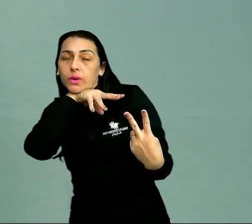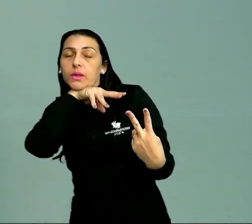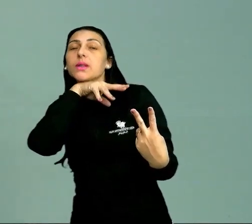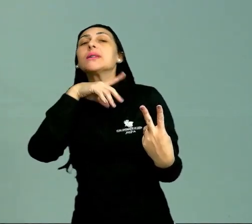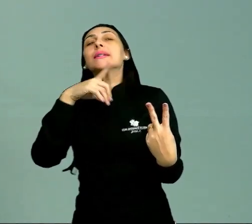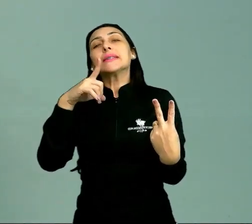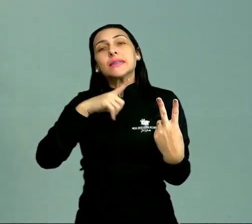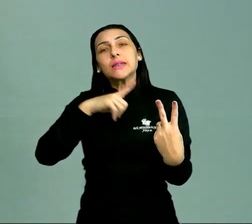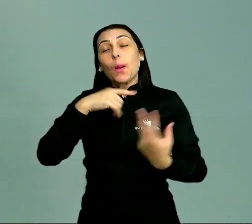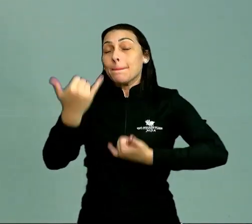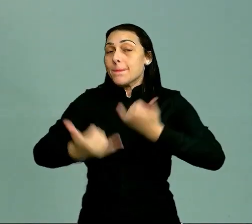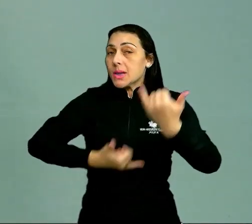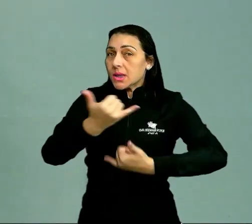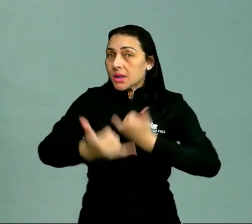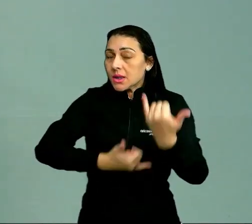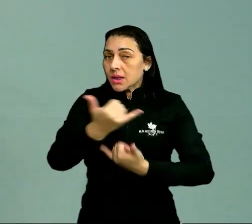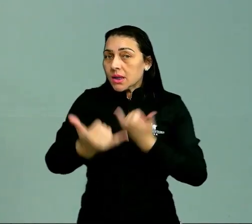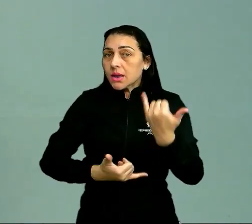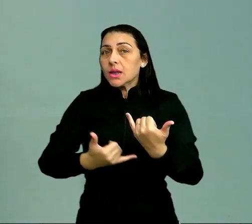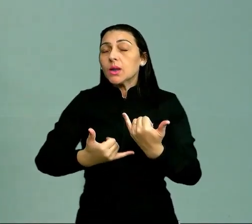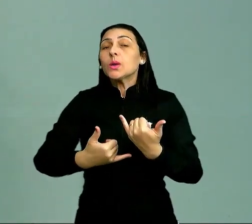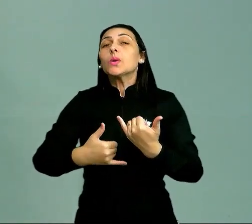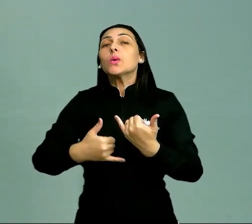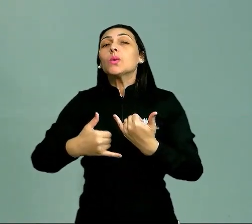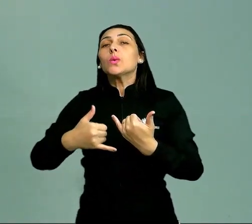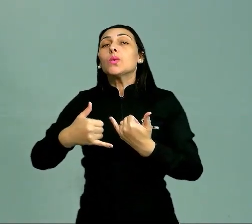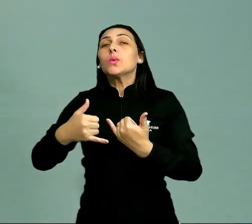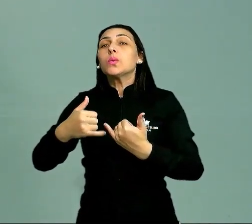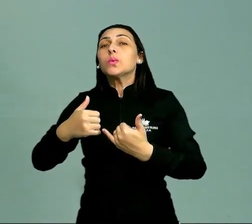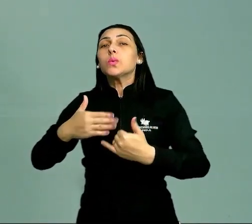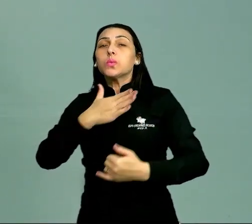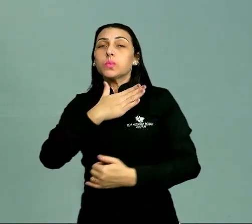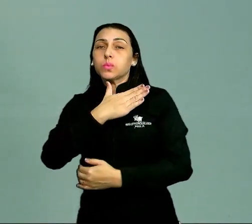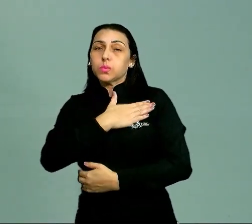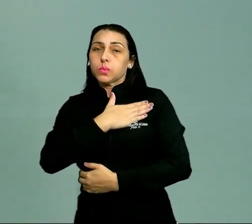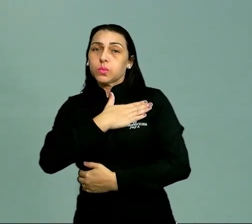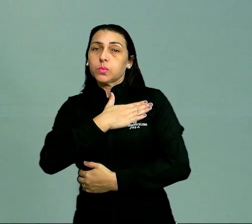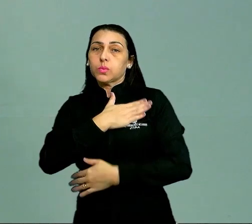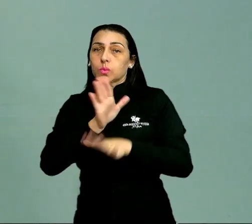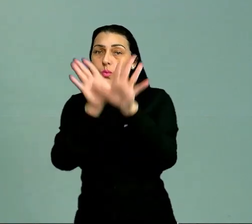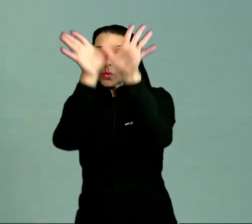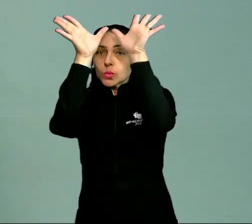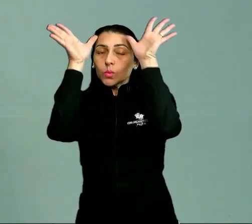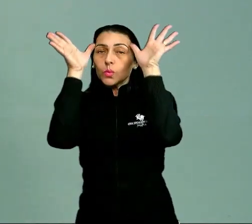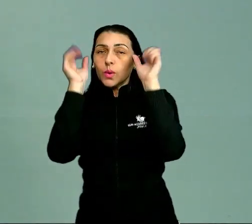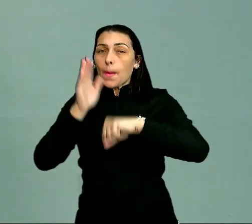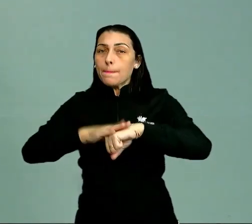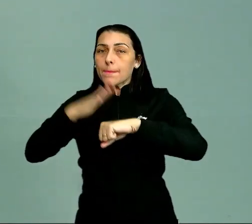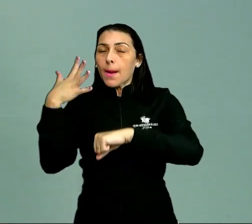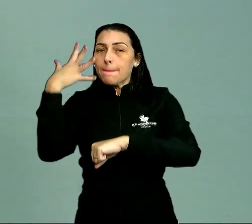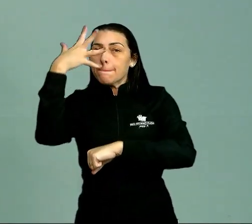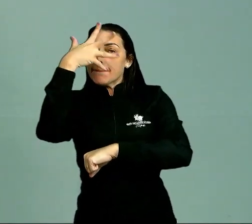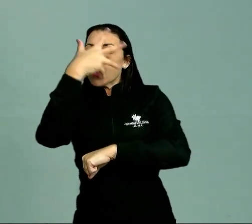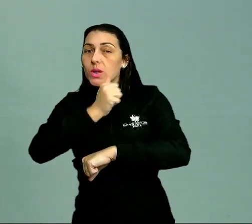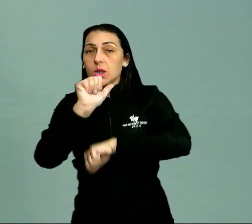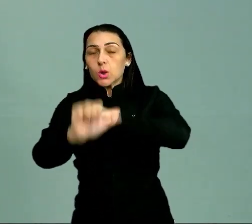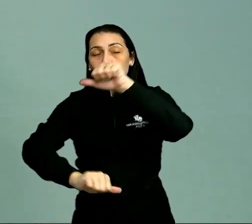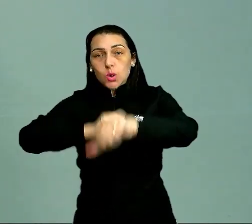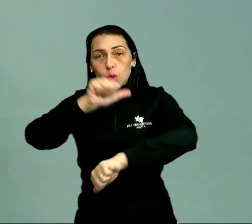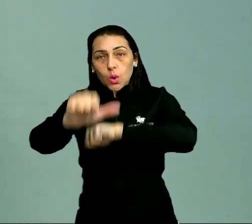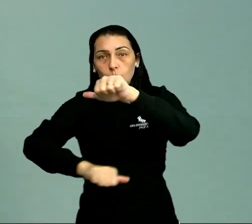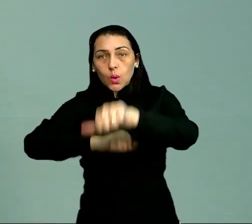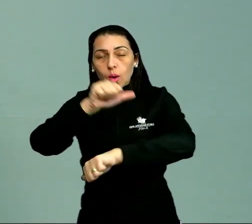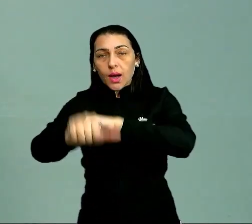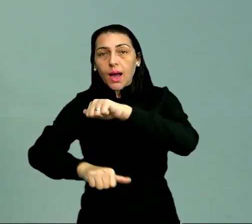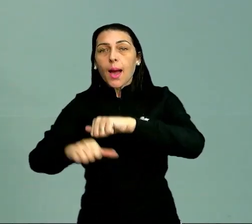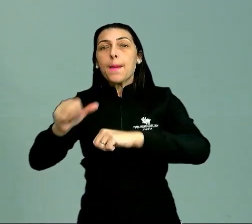muitas vezes dizer, brincando, que o hino do Acre, eu sou do Acre, né? O hino do Acre é o mais bonito, e se trocar o hino do